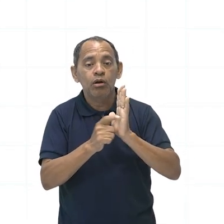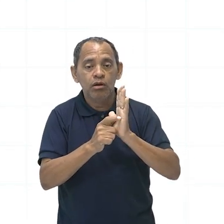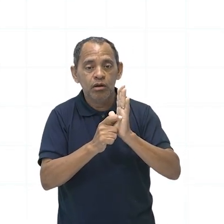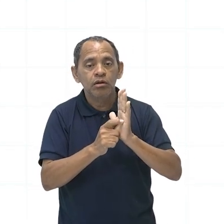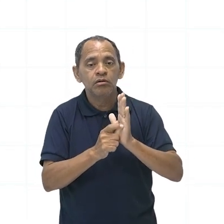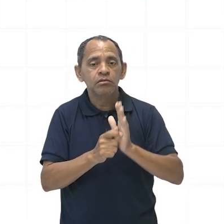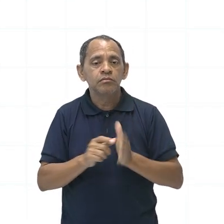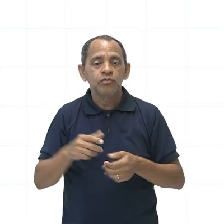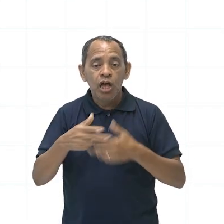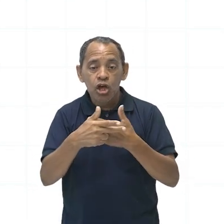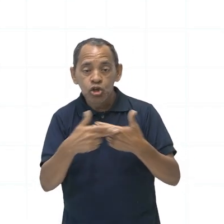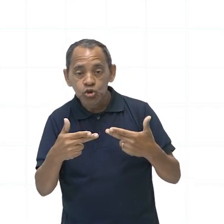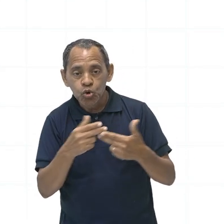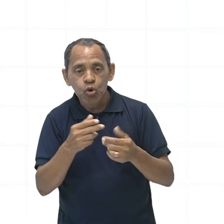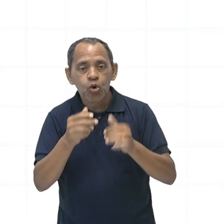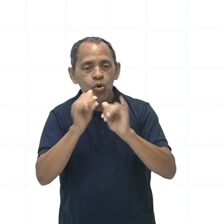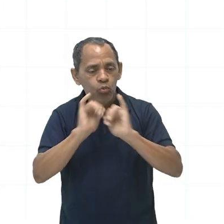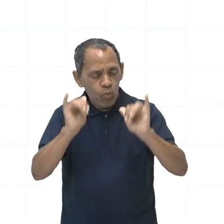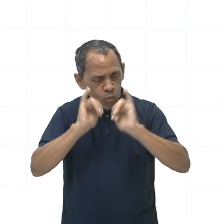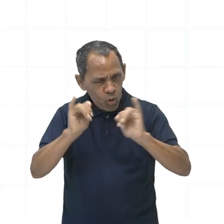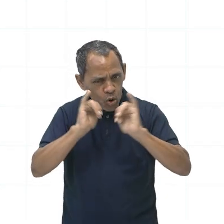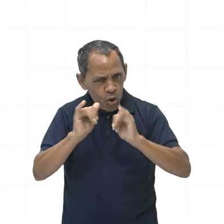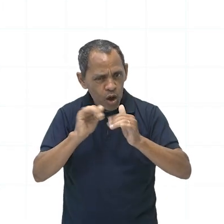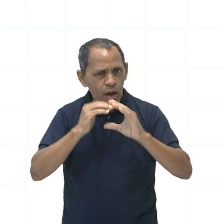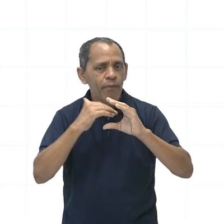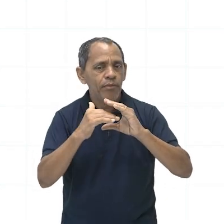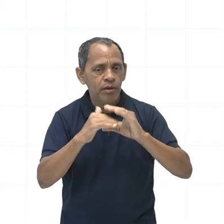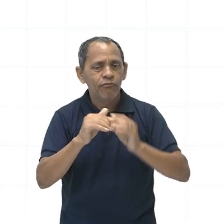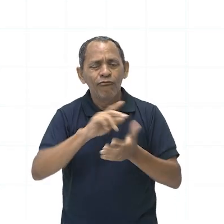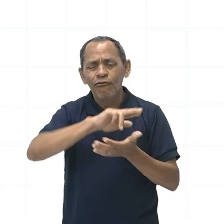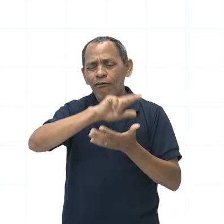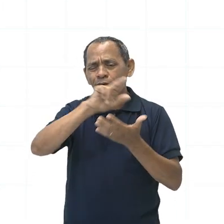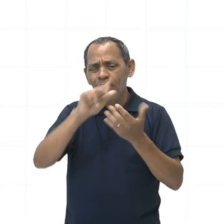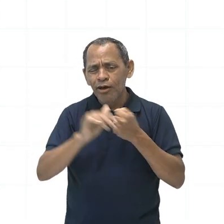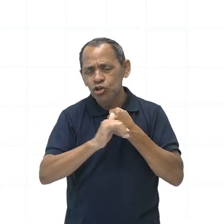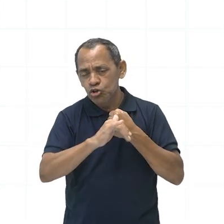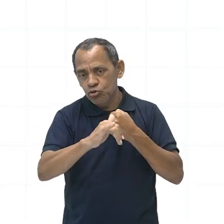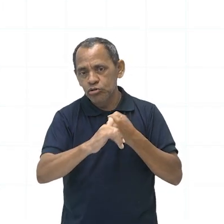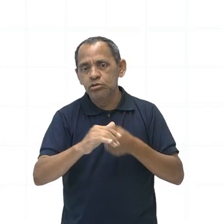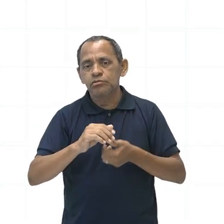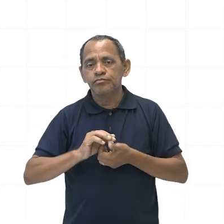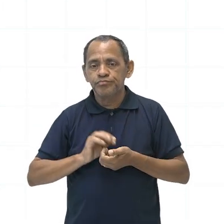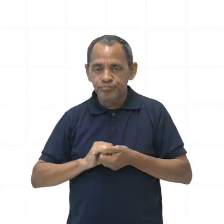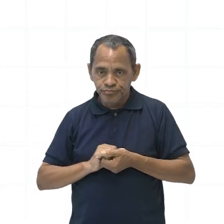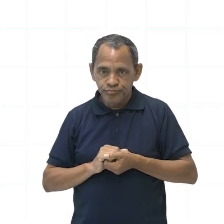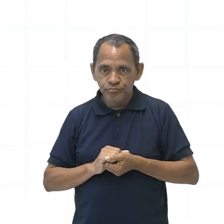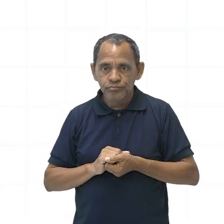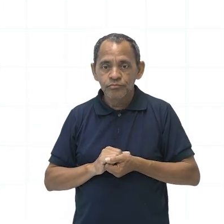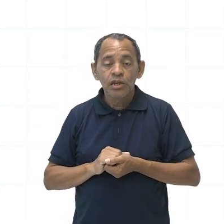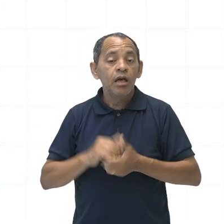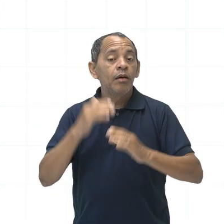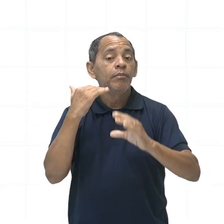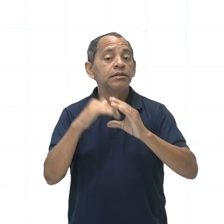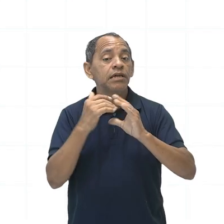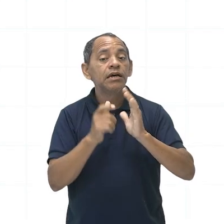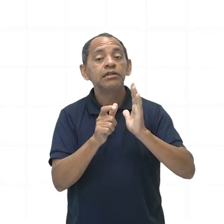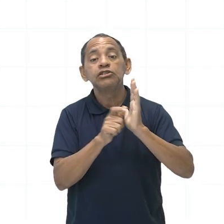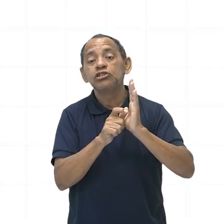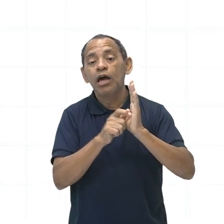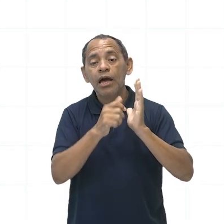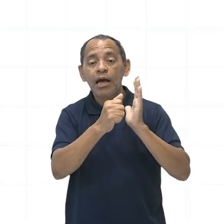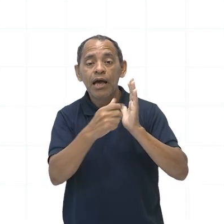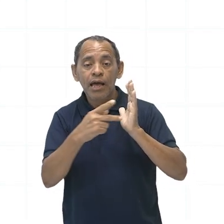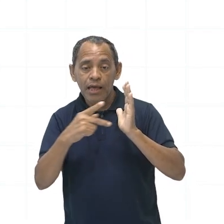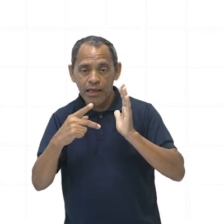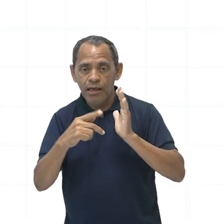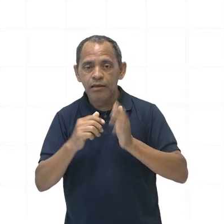coisas circulavam por e-mail e havia o recebimento de muitas crônicas. Ou vai ser propriamente por mensagens via aplicativos, né?